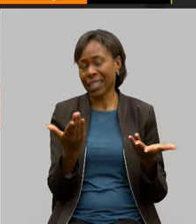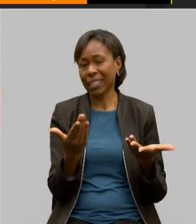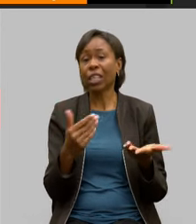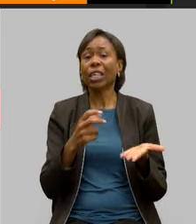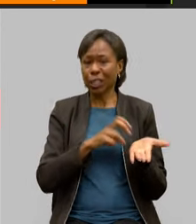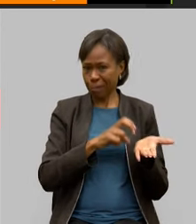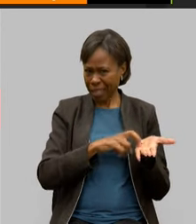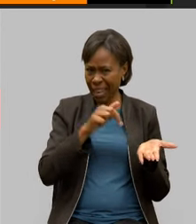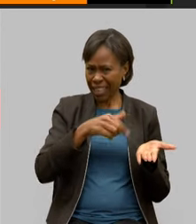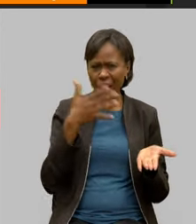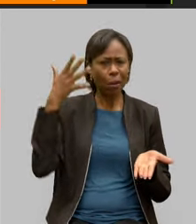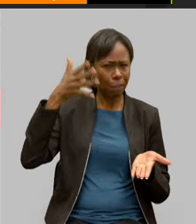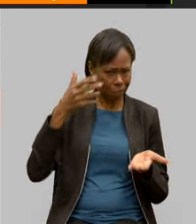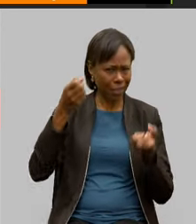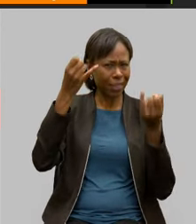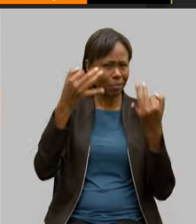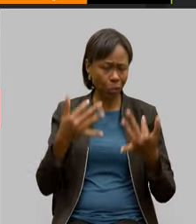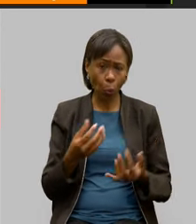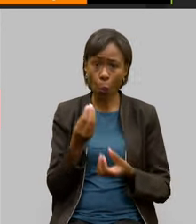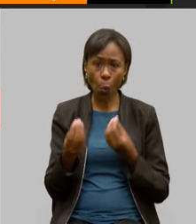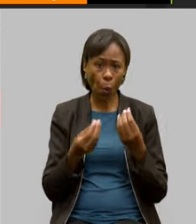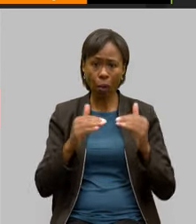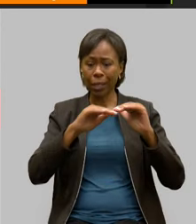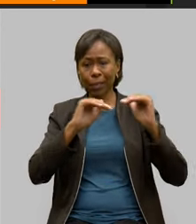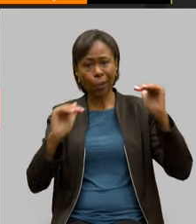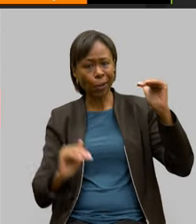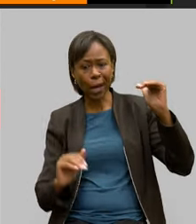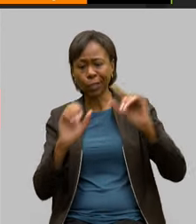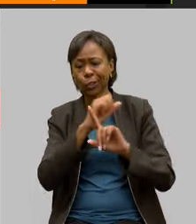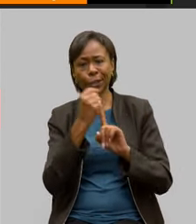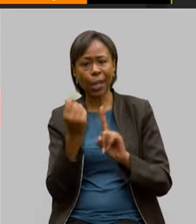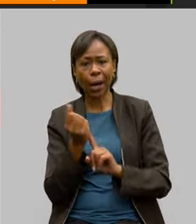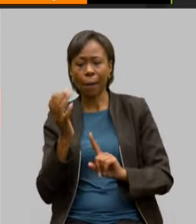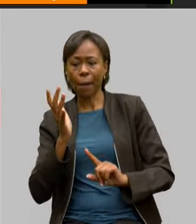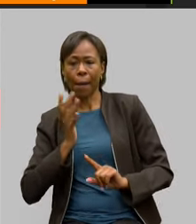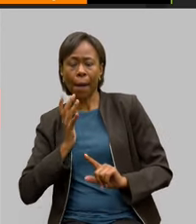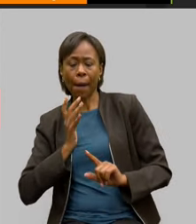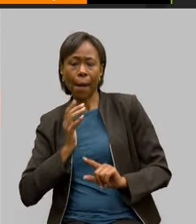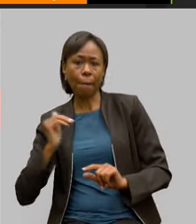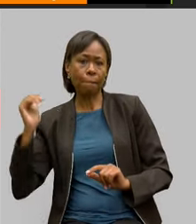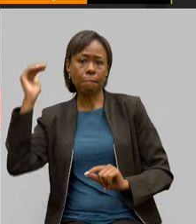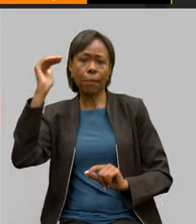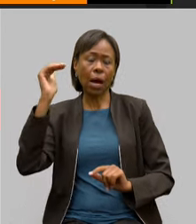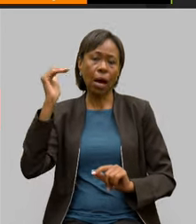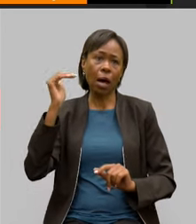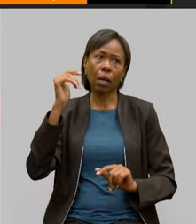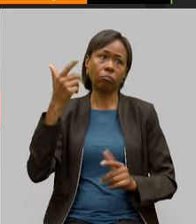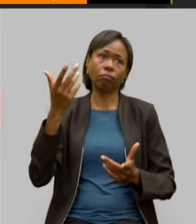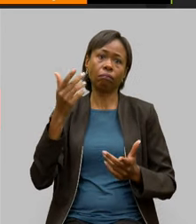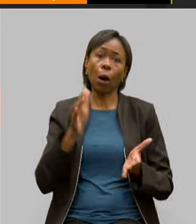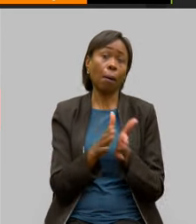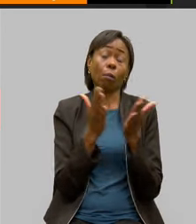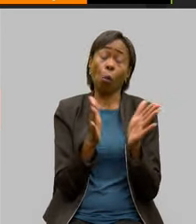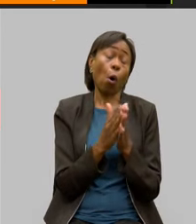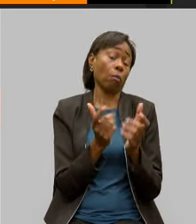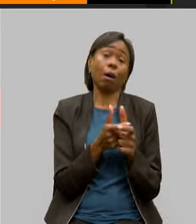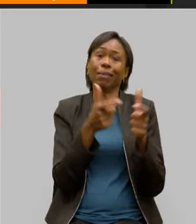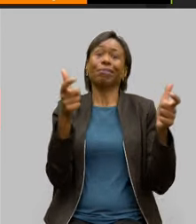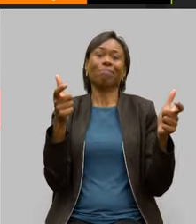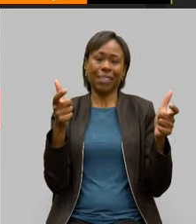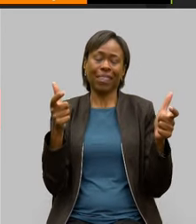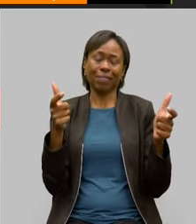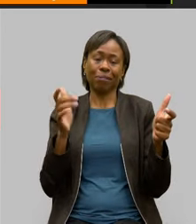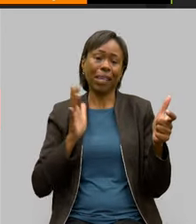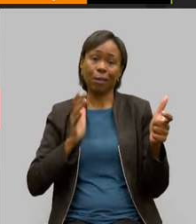então com todos as desigualdades sociais que nós temos no nosso país que com certeza aqui no estado de Minas Gerais não é di diferente